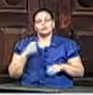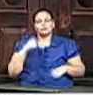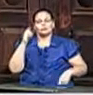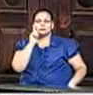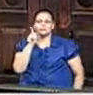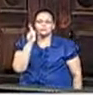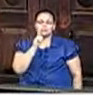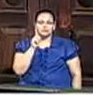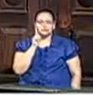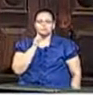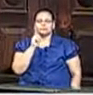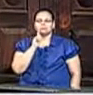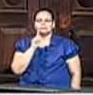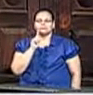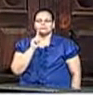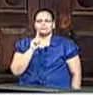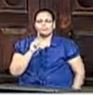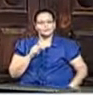conseguimos impedir